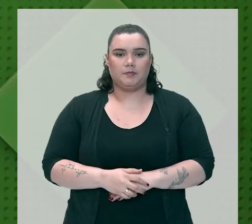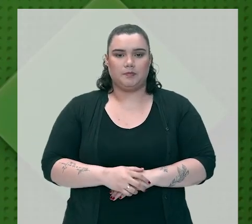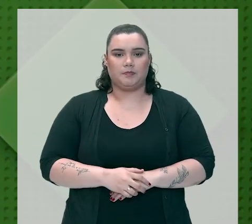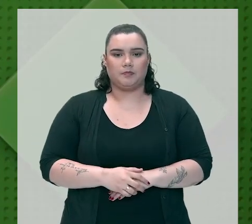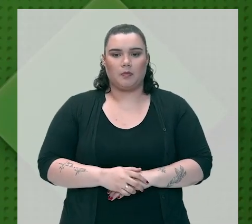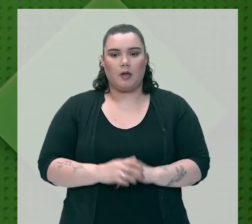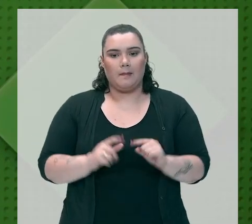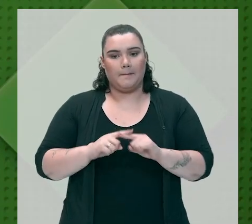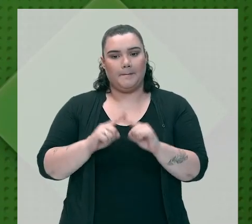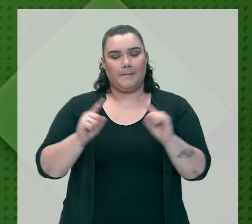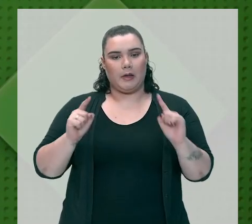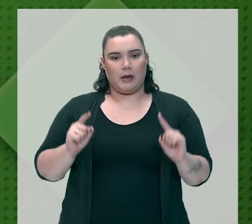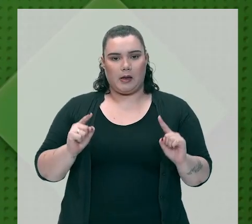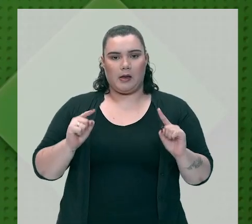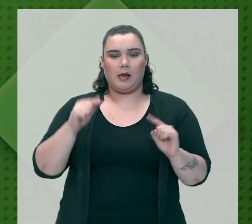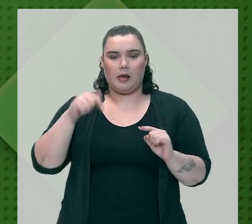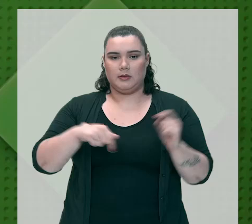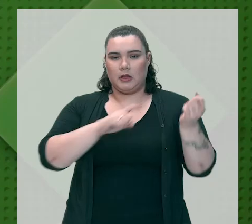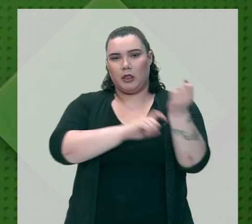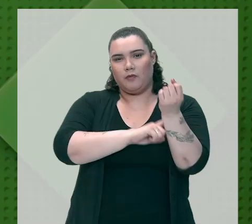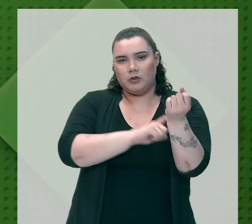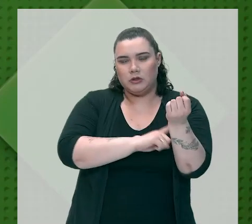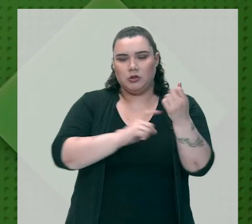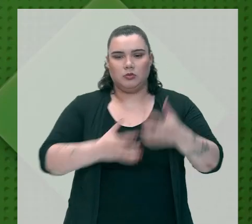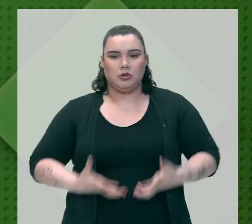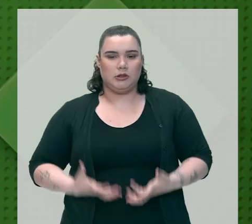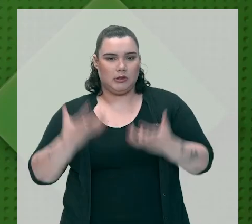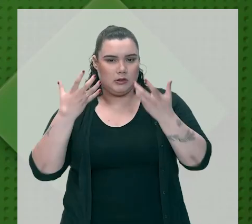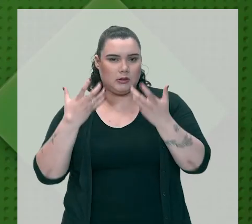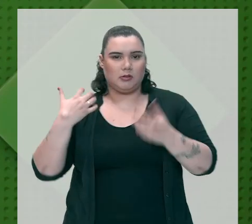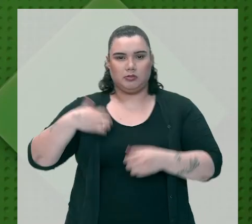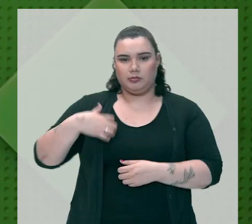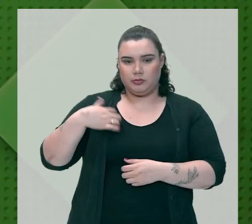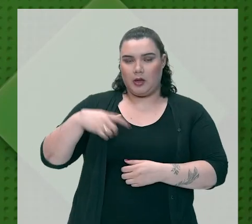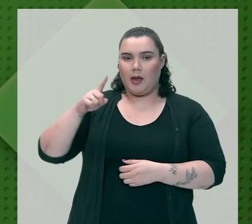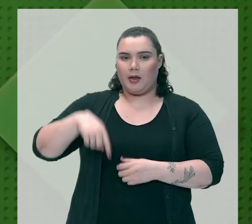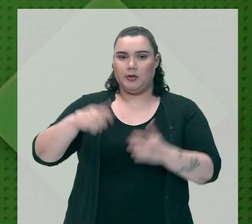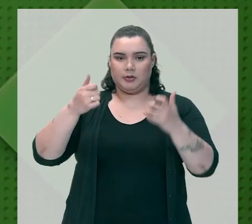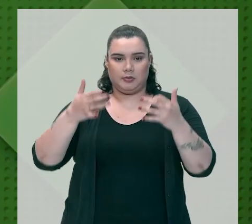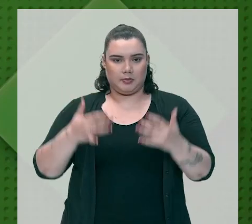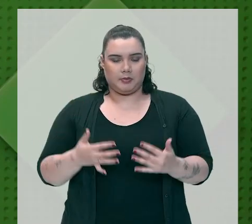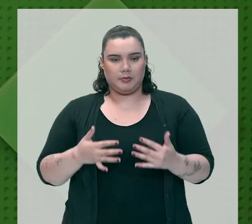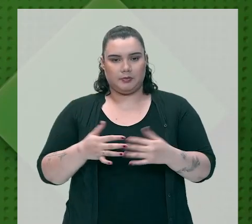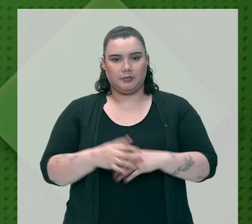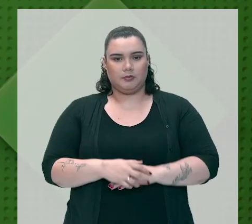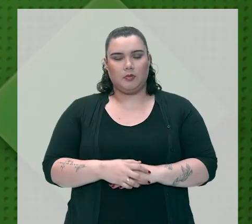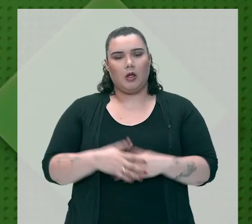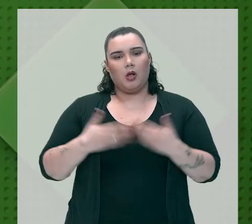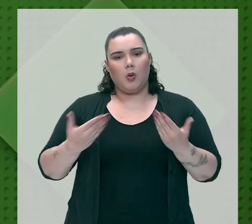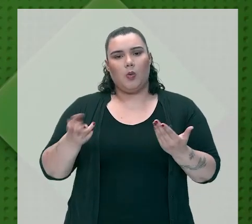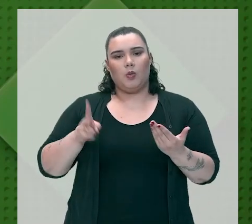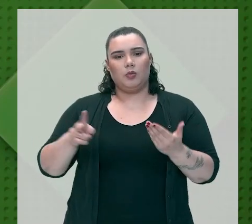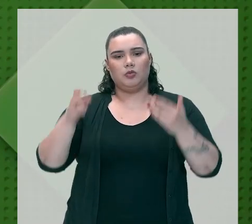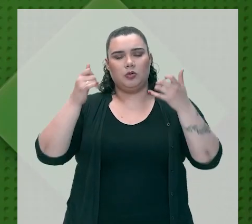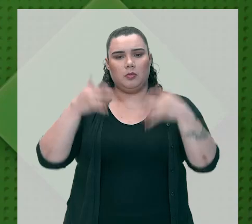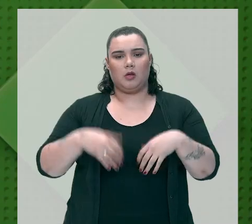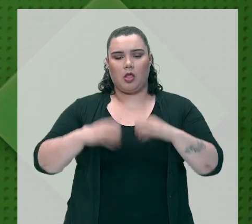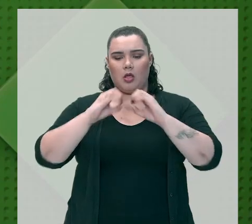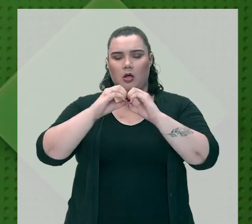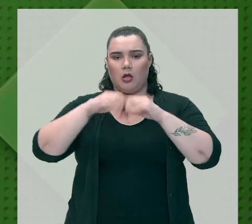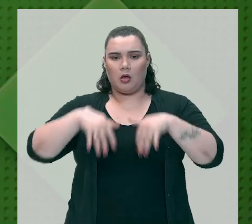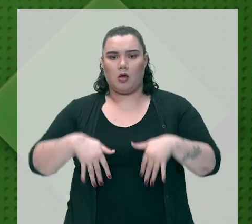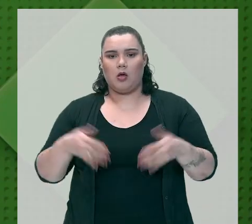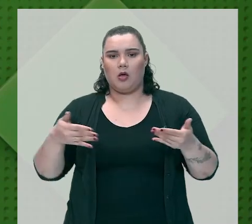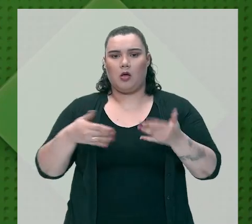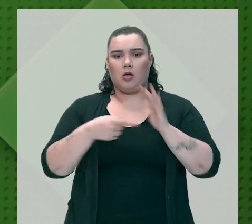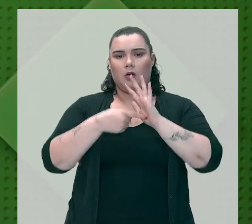nosso corpo. Mas sobre o estresse, é o que a gente estava observando aí na nossa imagem, tá bom? E aí, continuando a falar sobre as glândulas, a